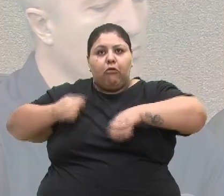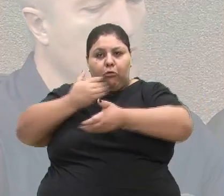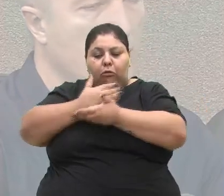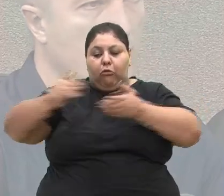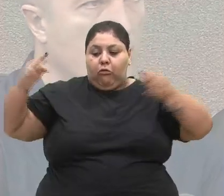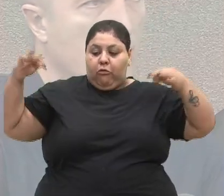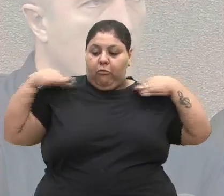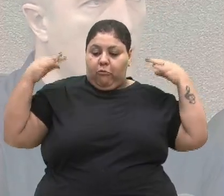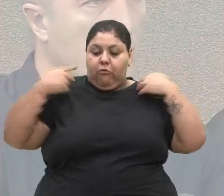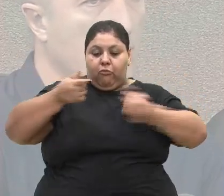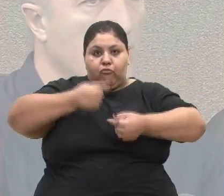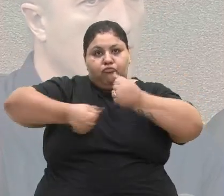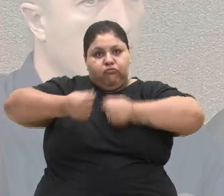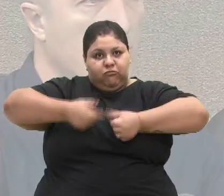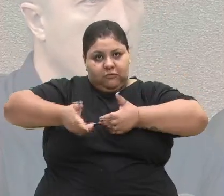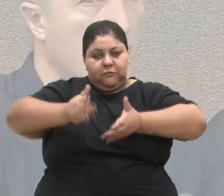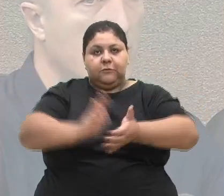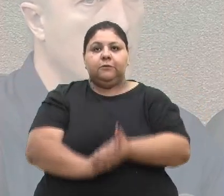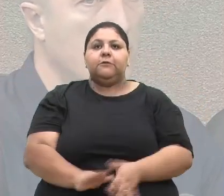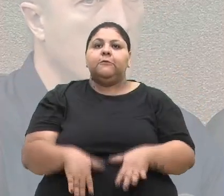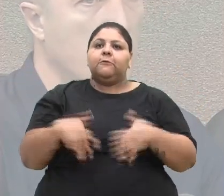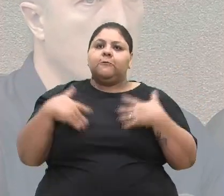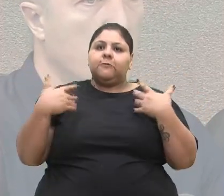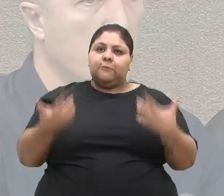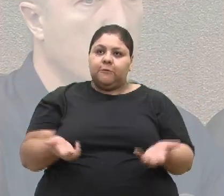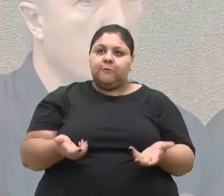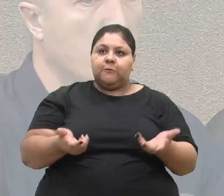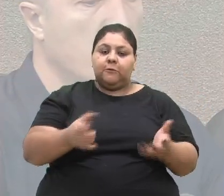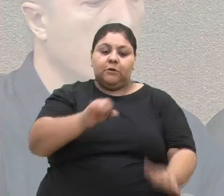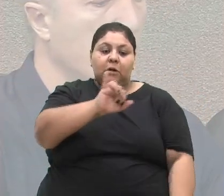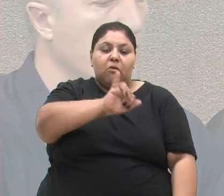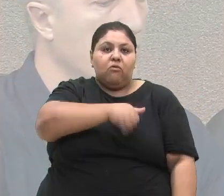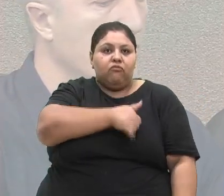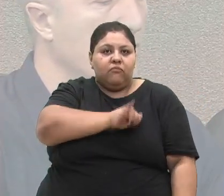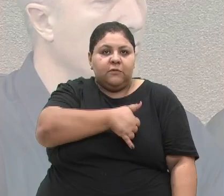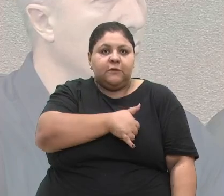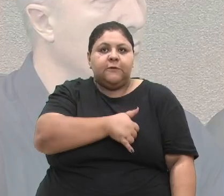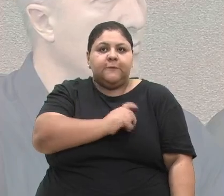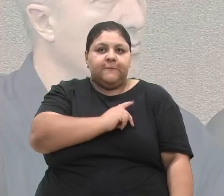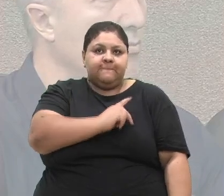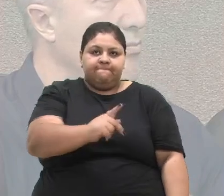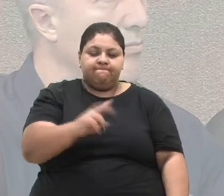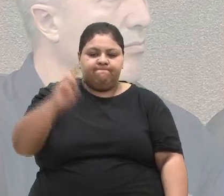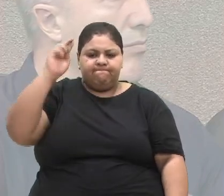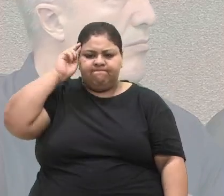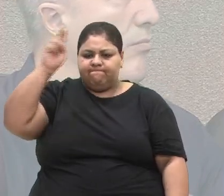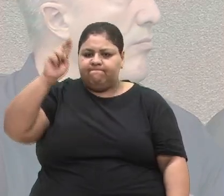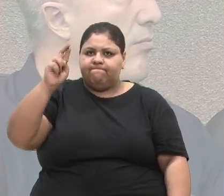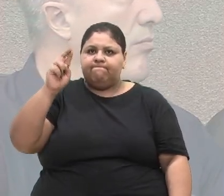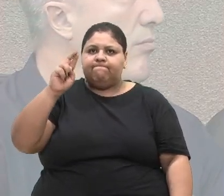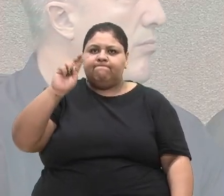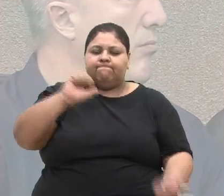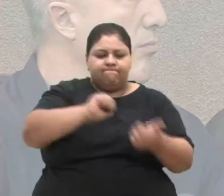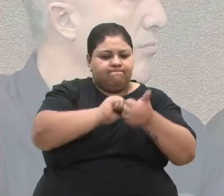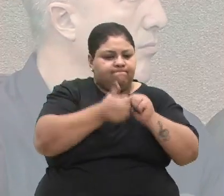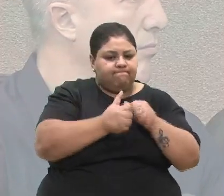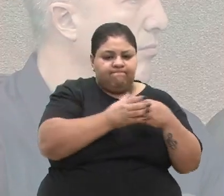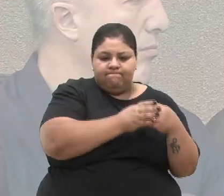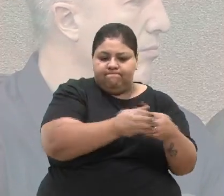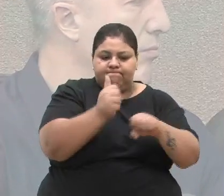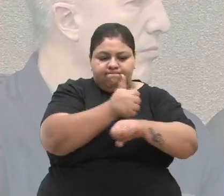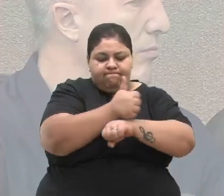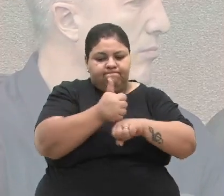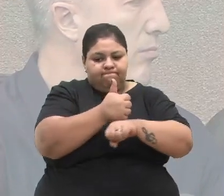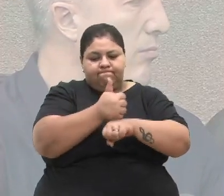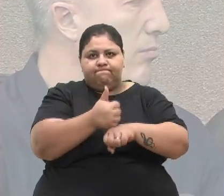a nossa economia. Então, ao Esporte Clube Juventude, seu presidente, diretoria, atletas, comissão técnica, parabéns